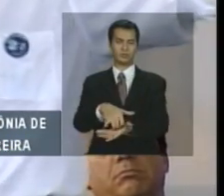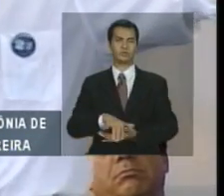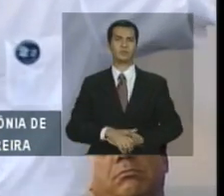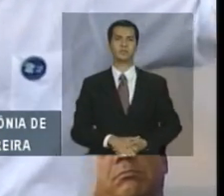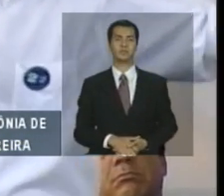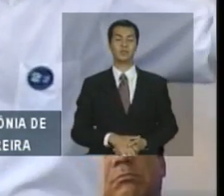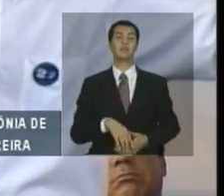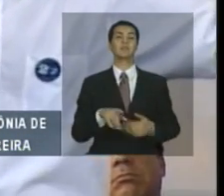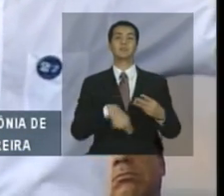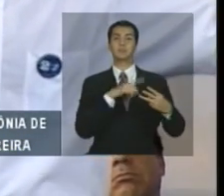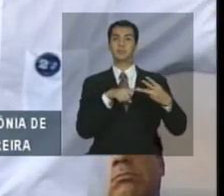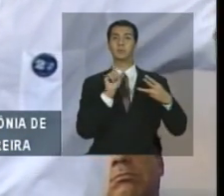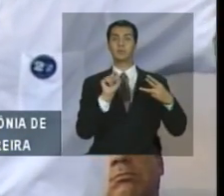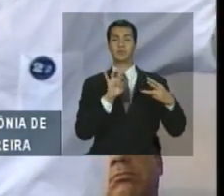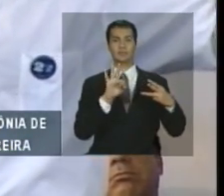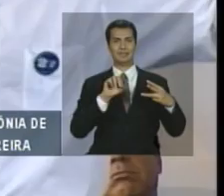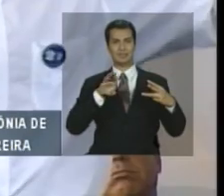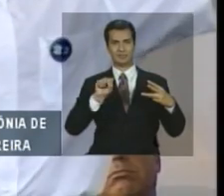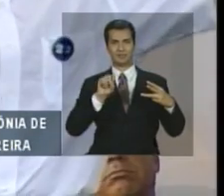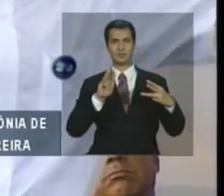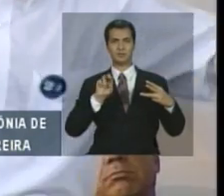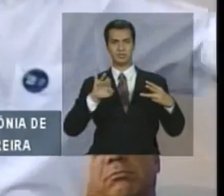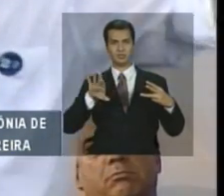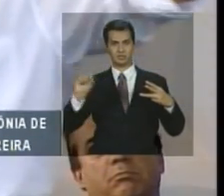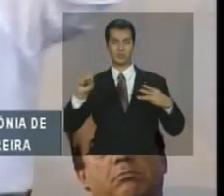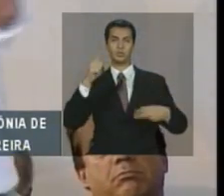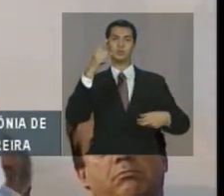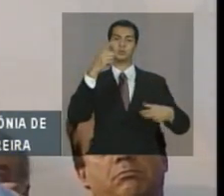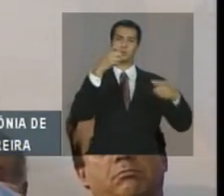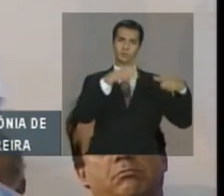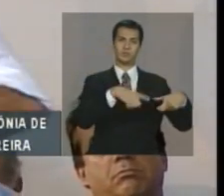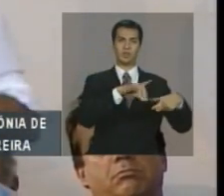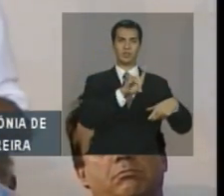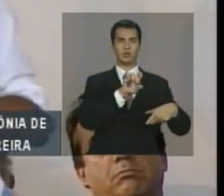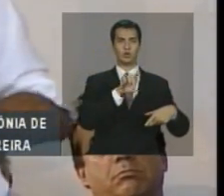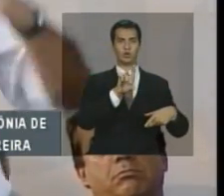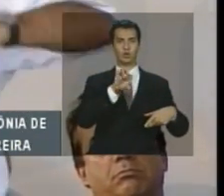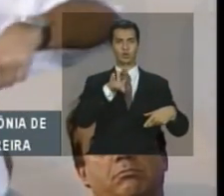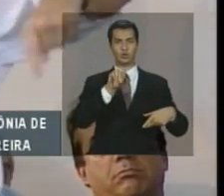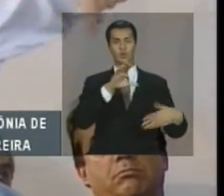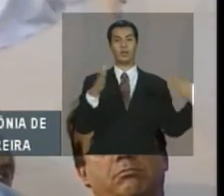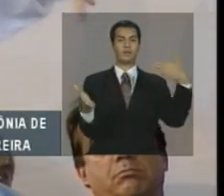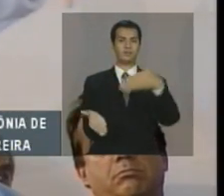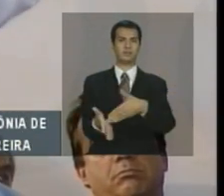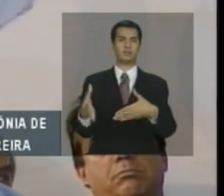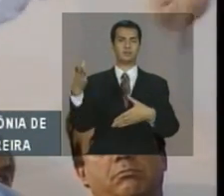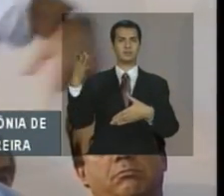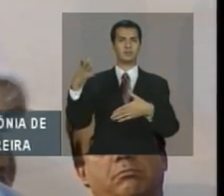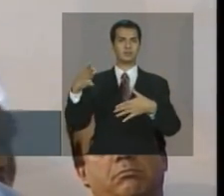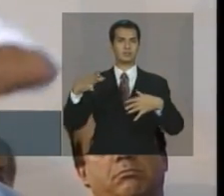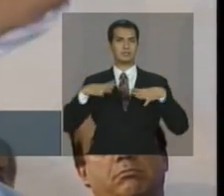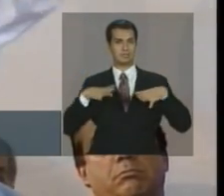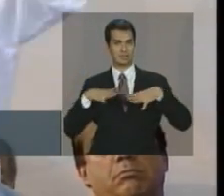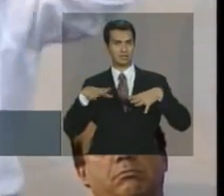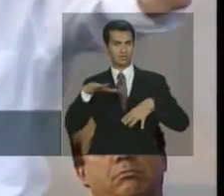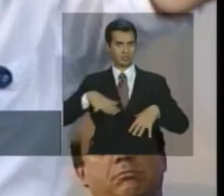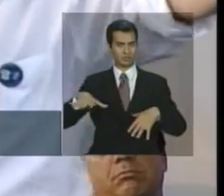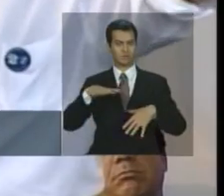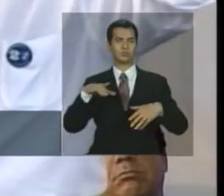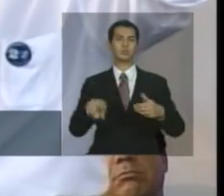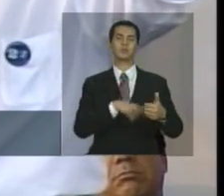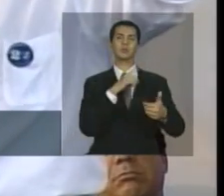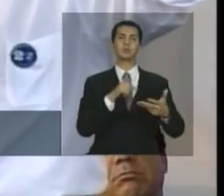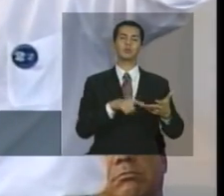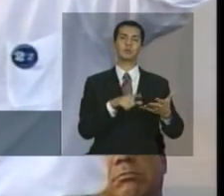tem a Transbrasil, que vem nesse trecho de Deodoro até o centro do Rio de Janeiro. E a Transolímpica, que sai ali da altura de Curicica, corta